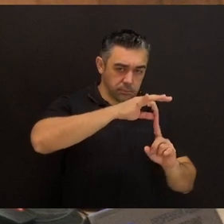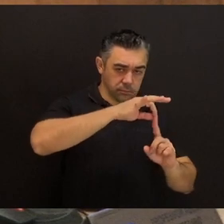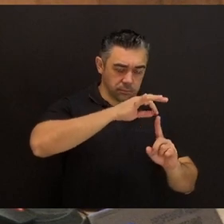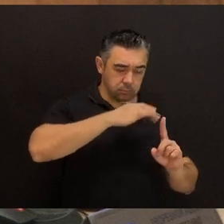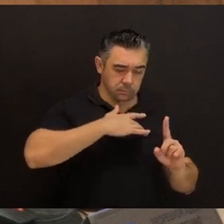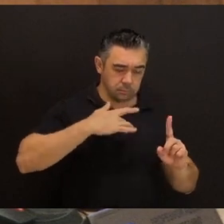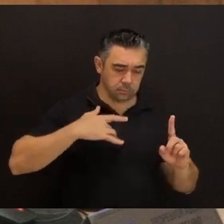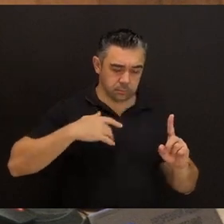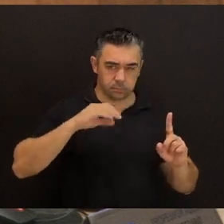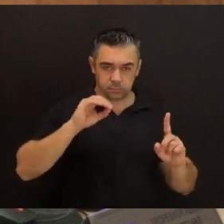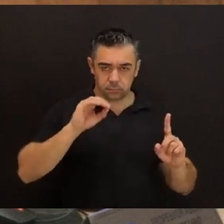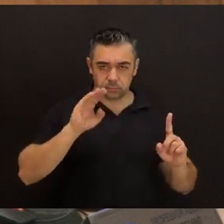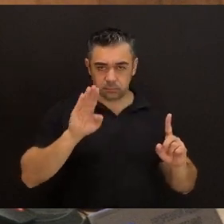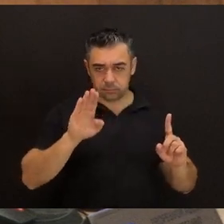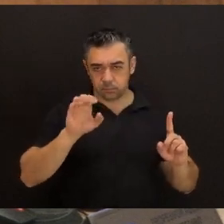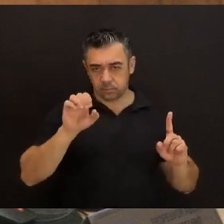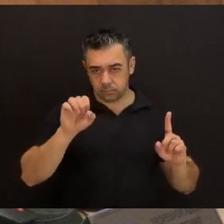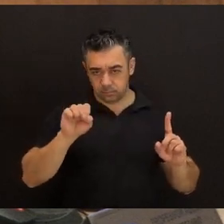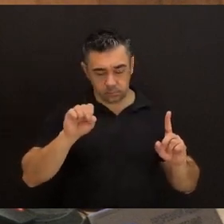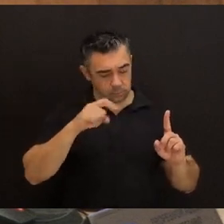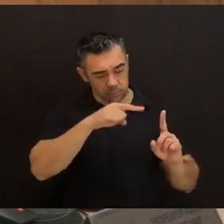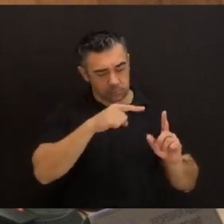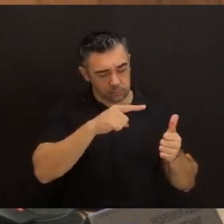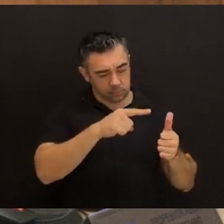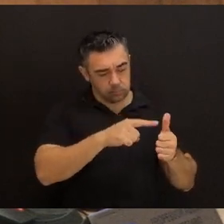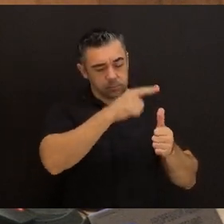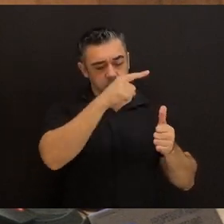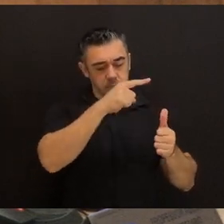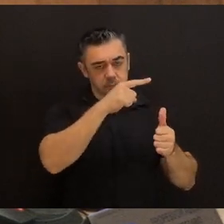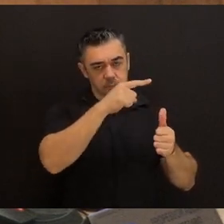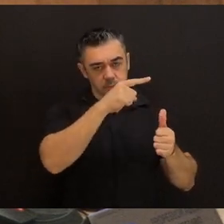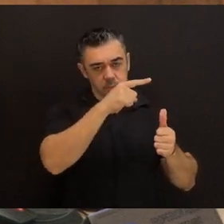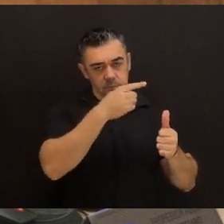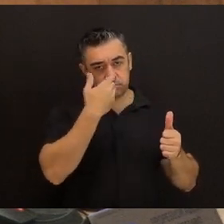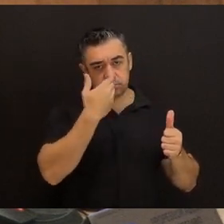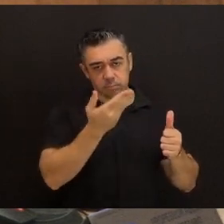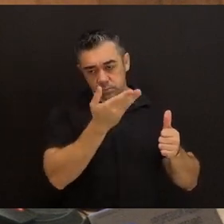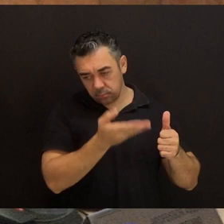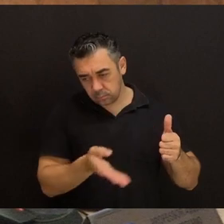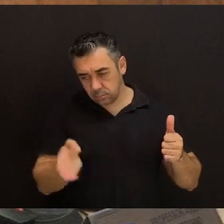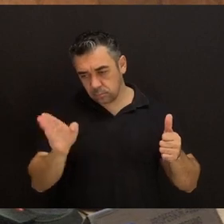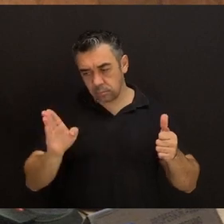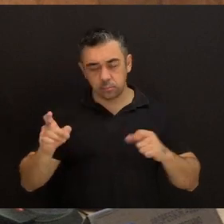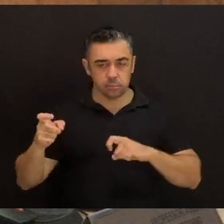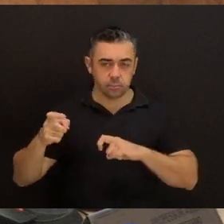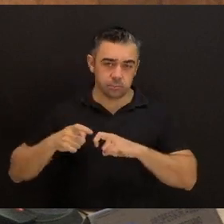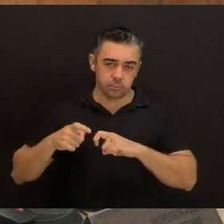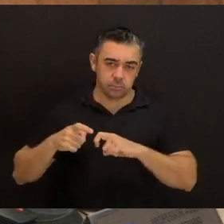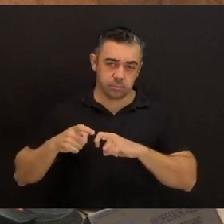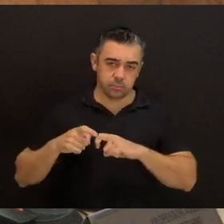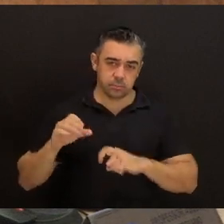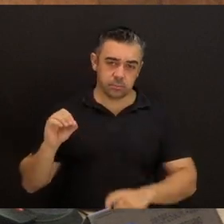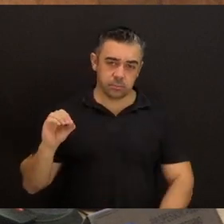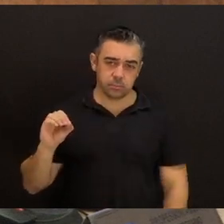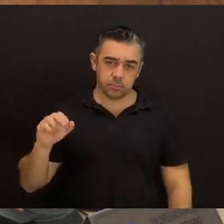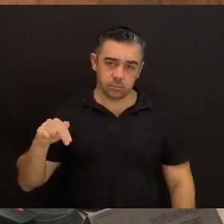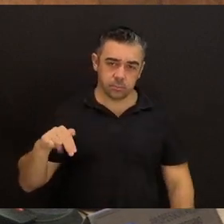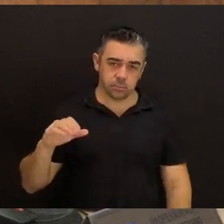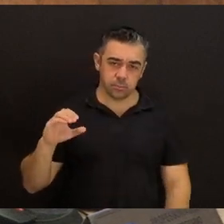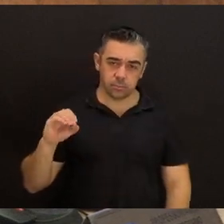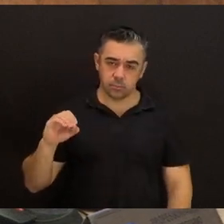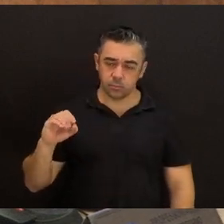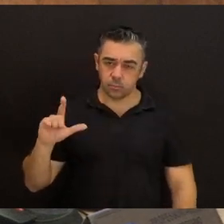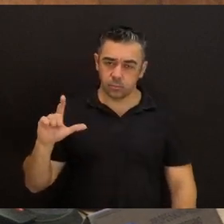falam né que a atenção primária tem que funcionar Mas o médico lá na UBS fala você precisa ser consultado